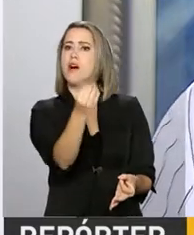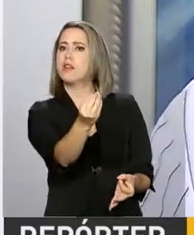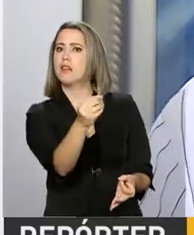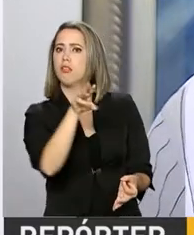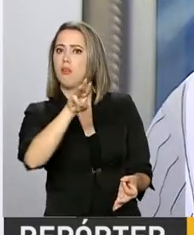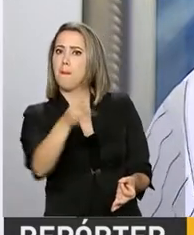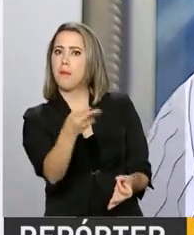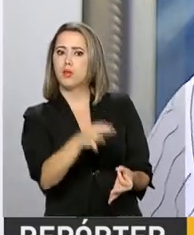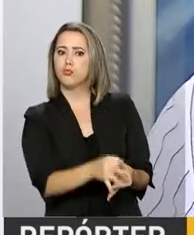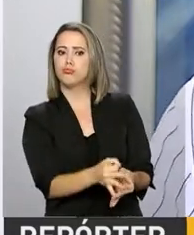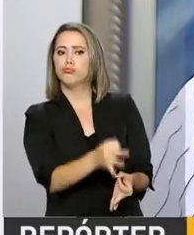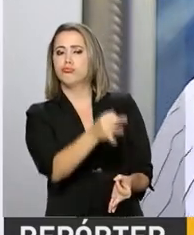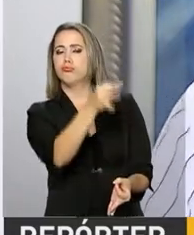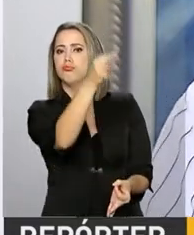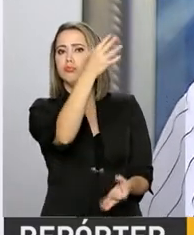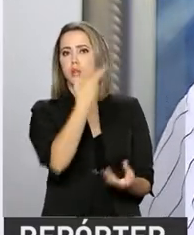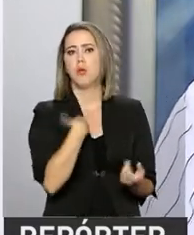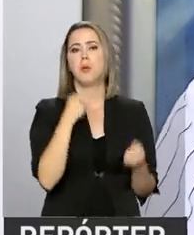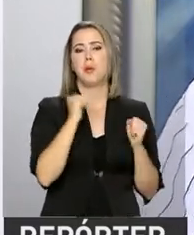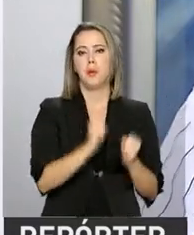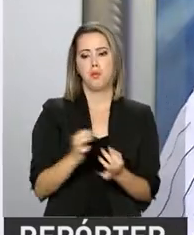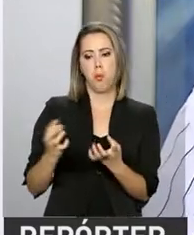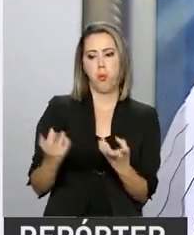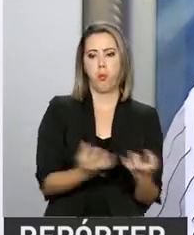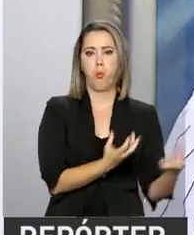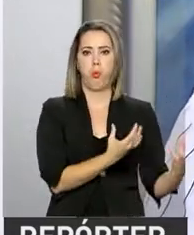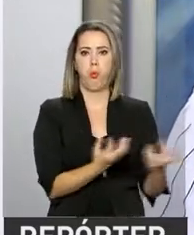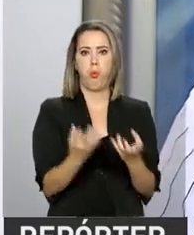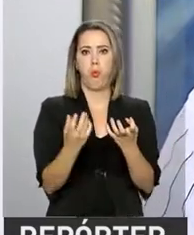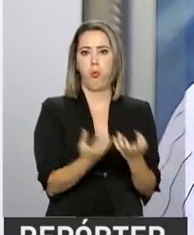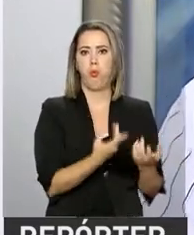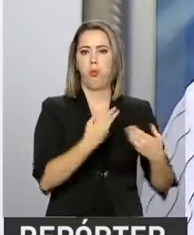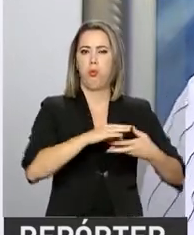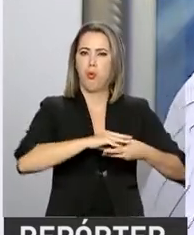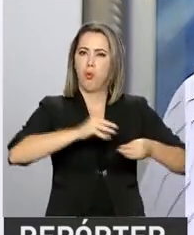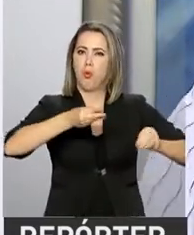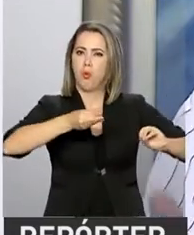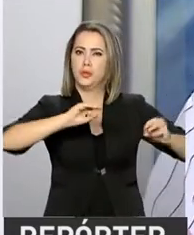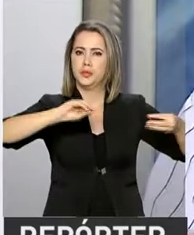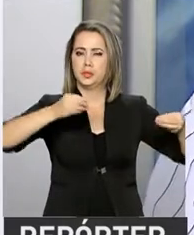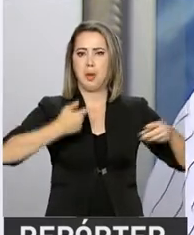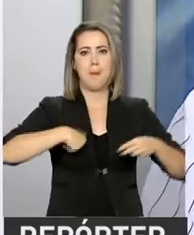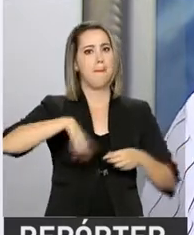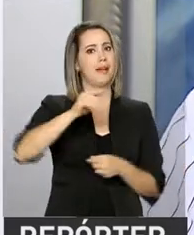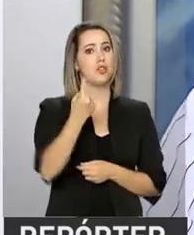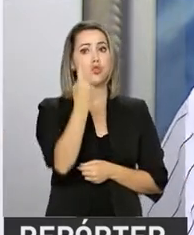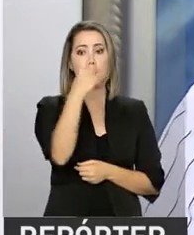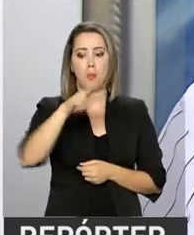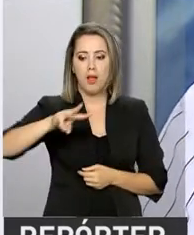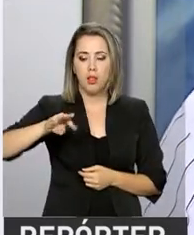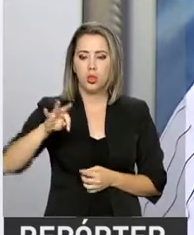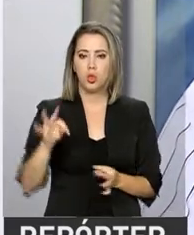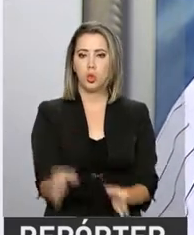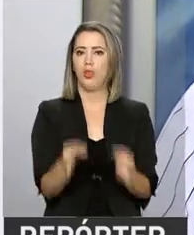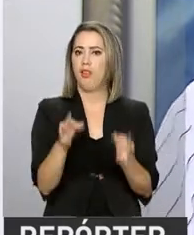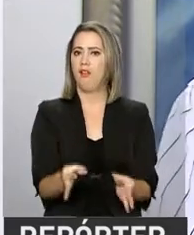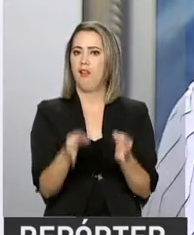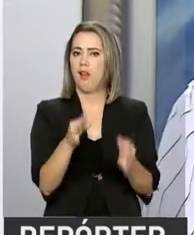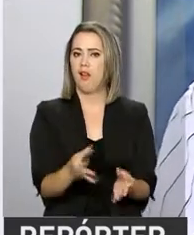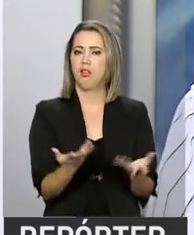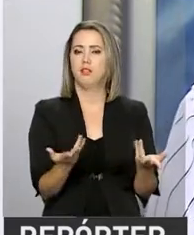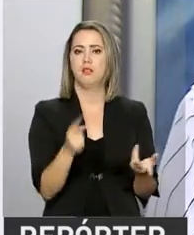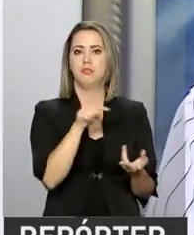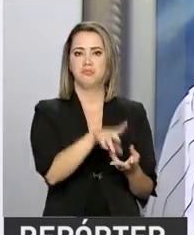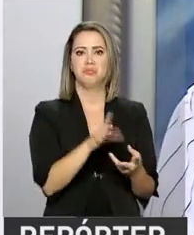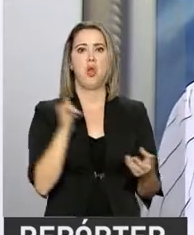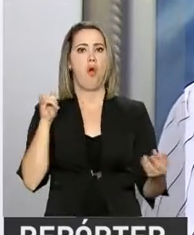de altura, capaz de carregar uma carga de fogos de 1,5 toneladas. Então, imagine